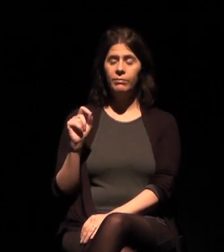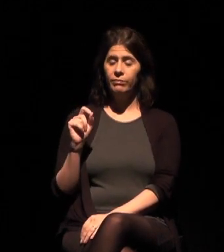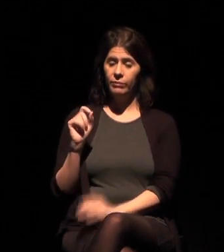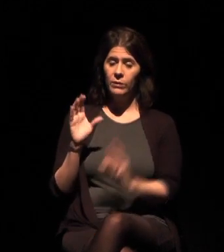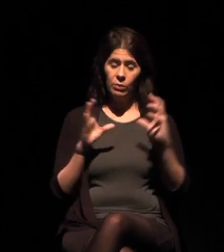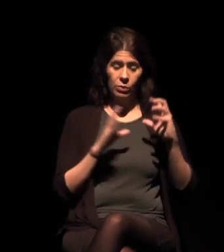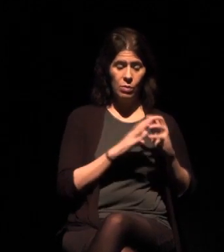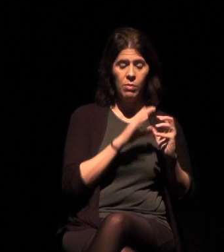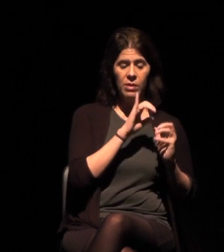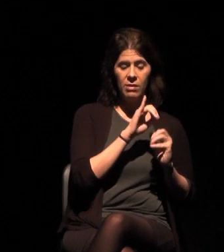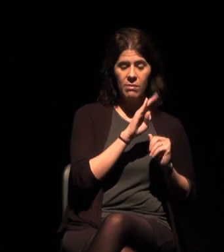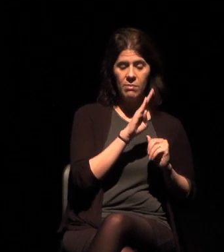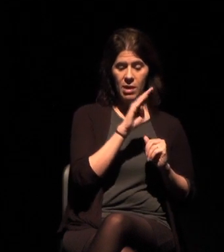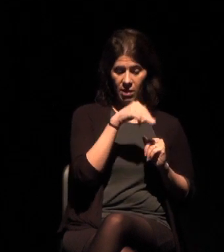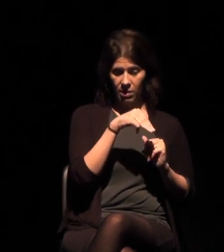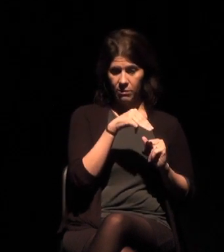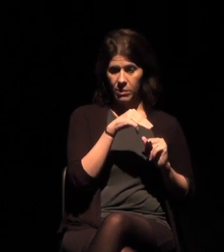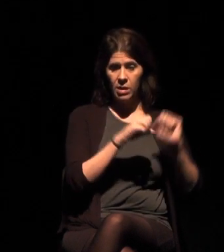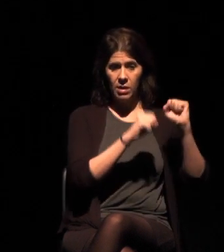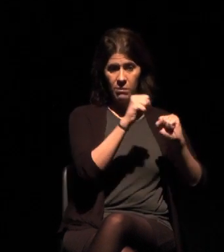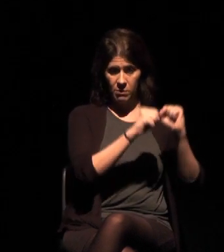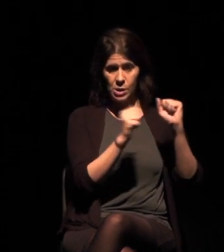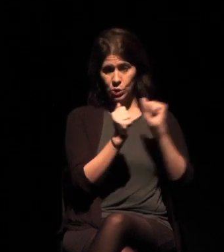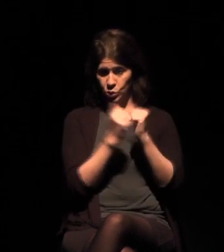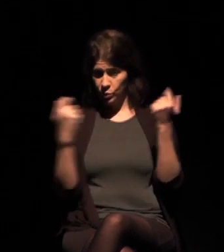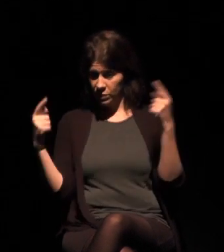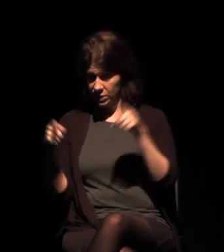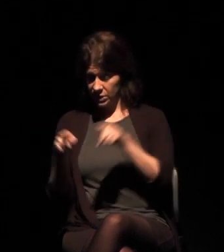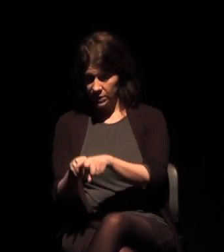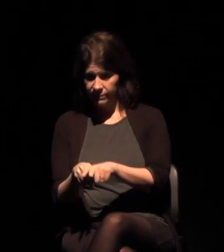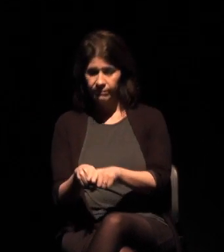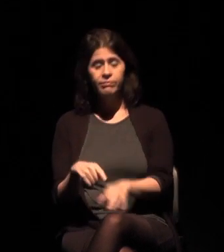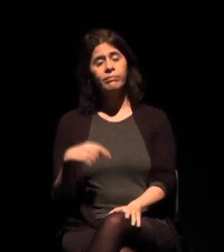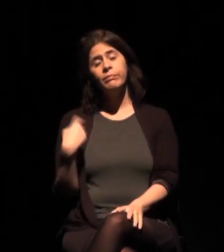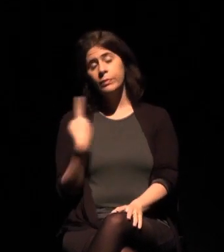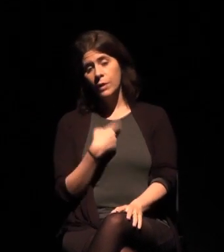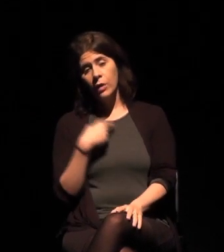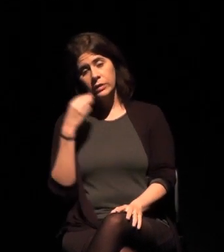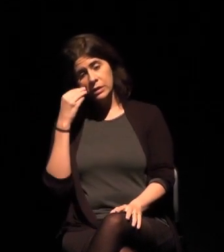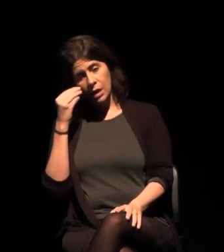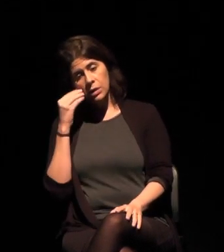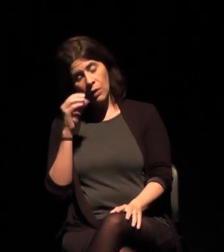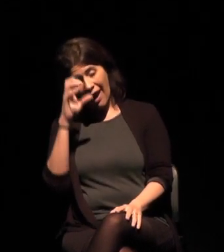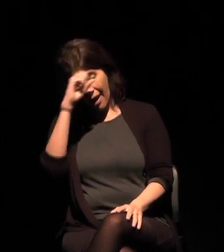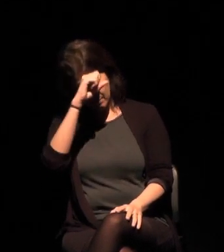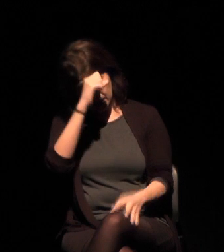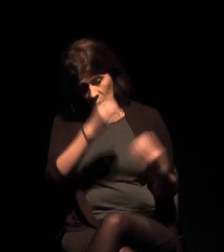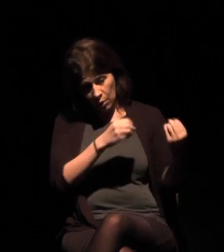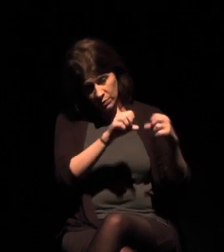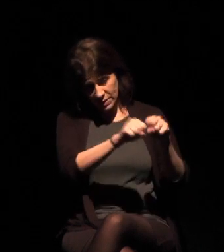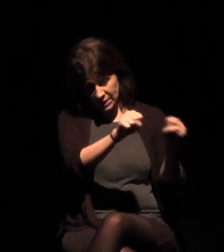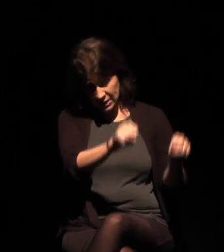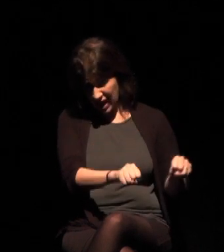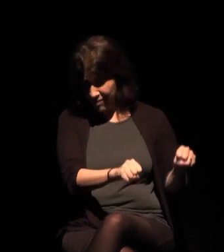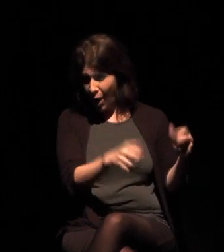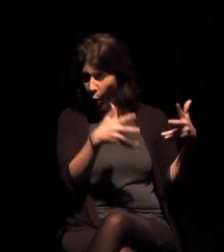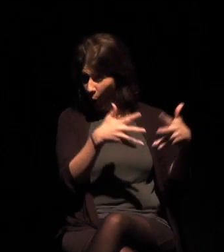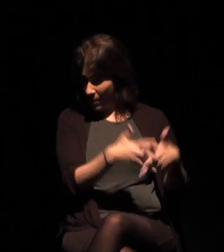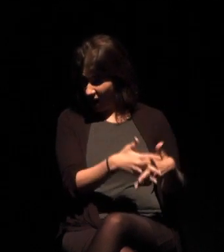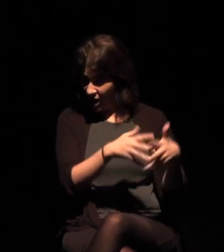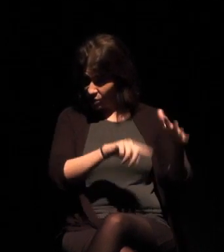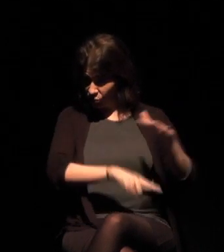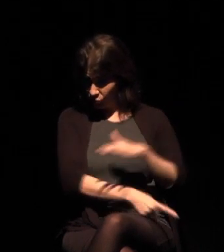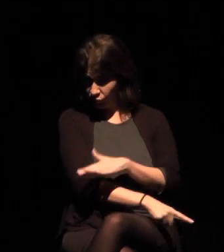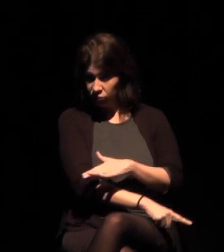é um projeto onde a gente tenta aprender sistemas de alta complexidade onde você tem regras